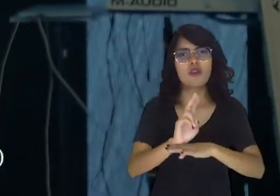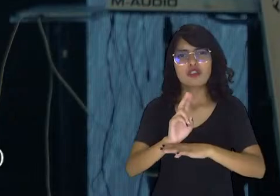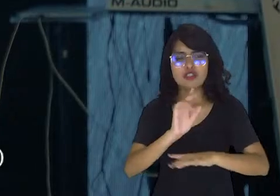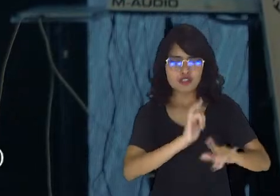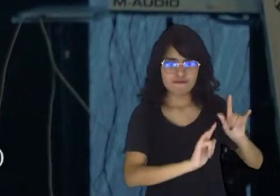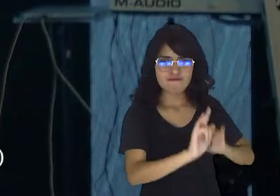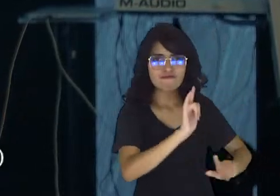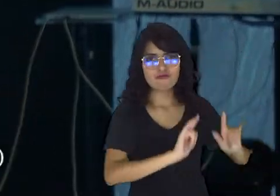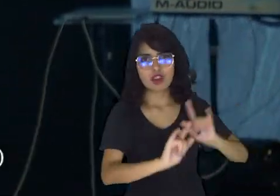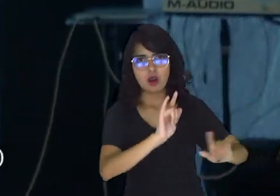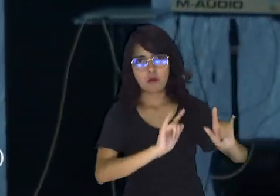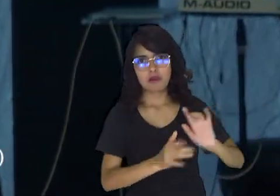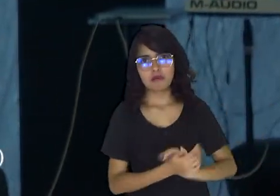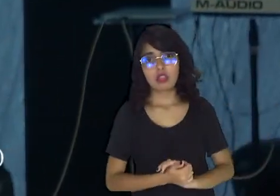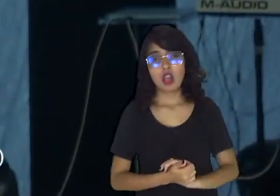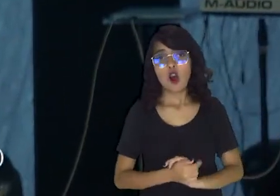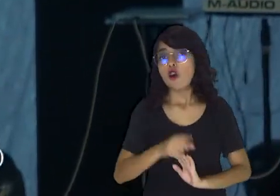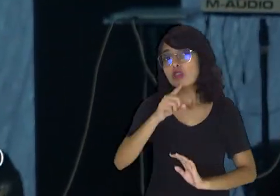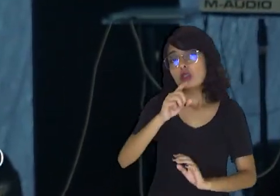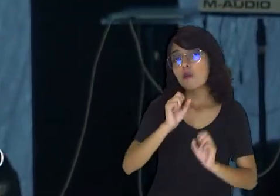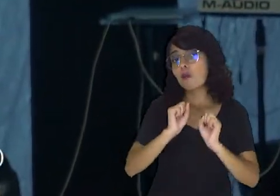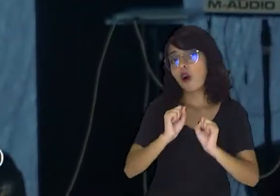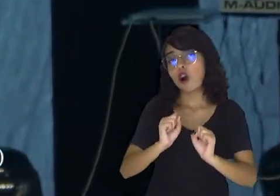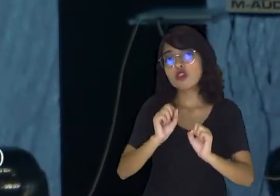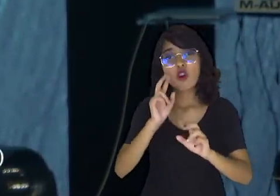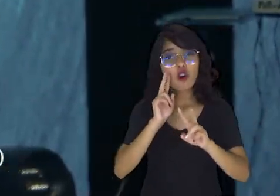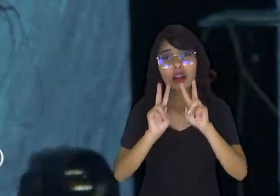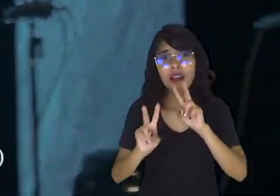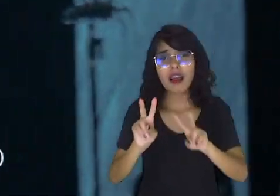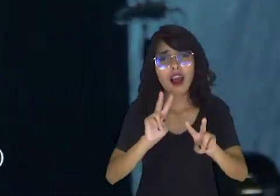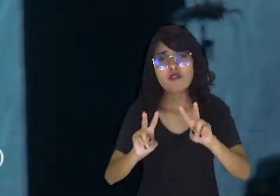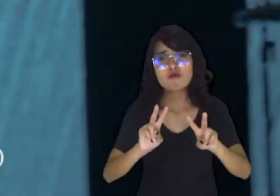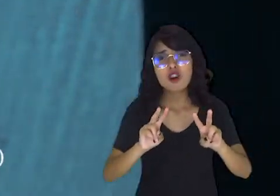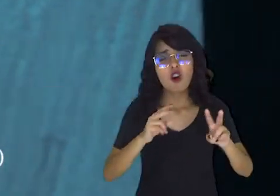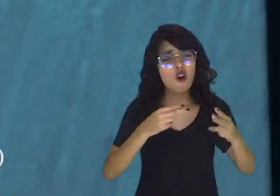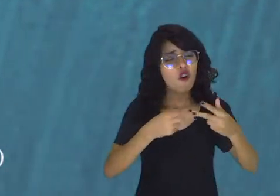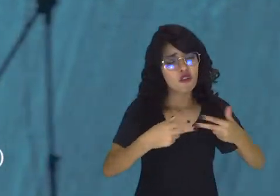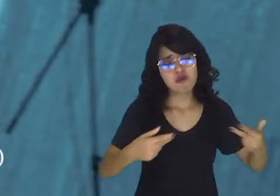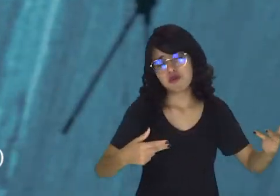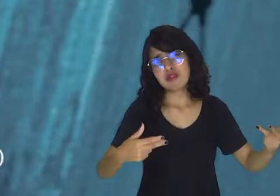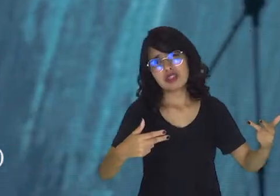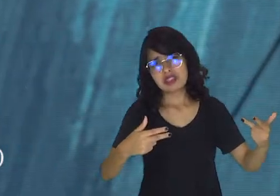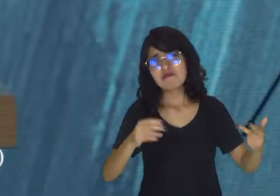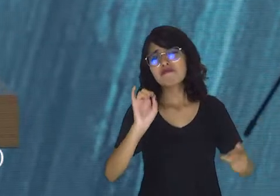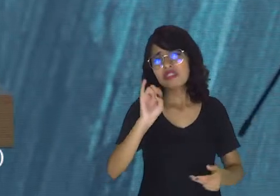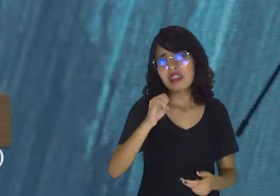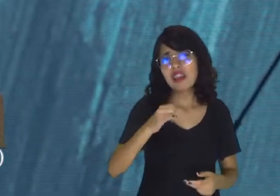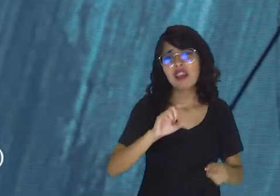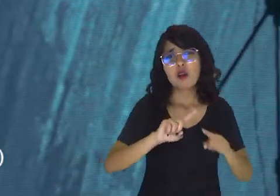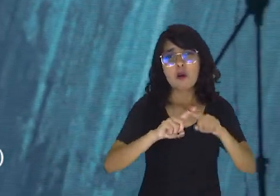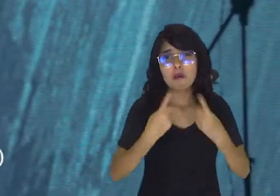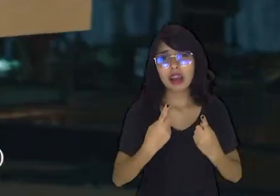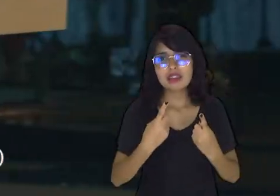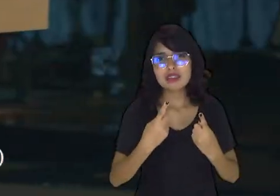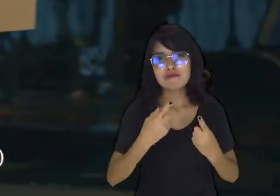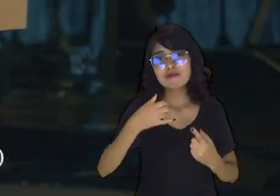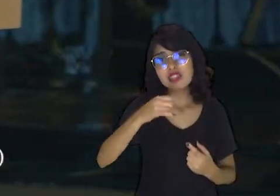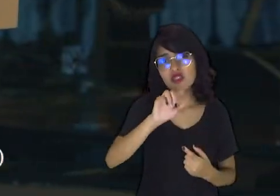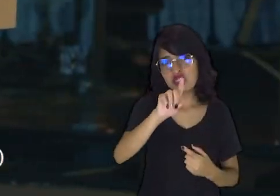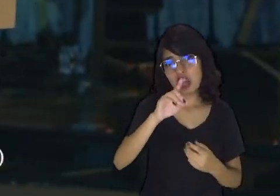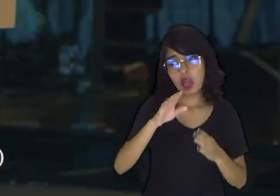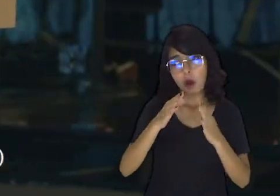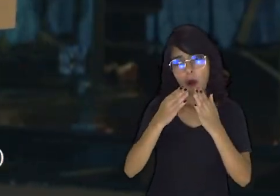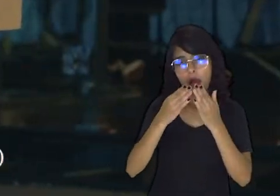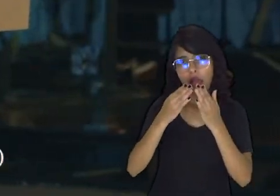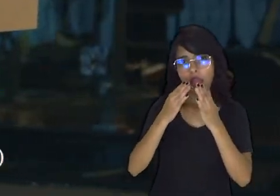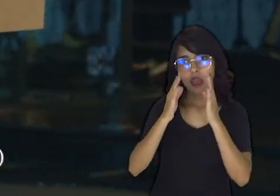olhando para Jesus antes. Você pode olhar para qualquer pessoa, se você não estiver com os teus olhos fixos em Jesus, nada te servirá